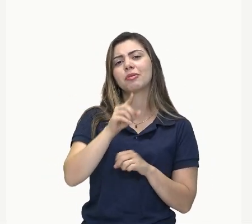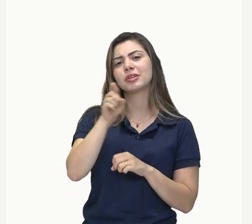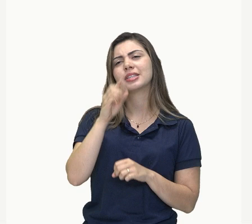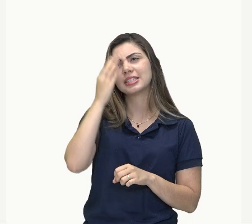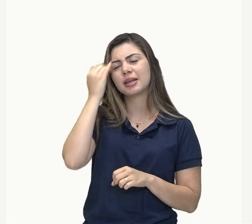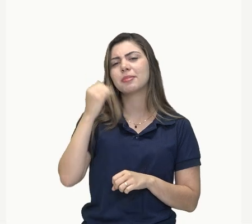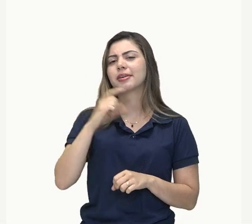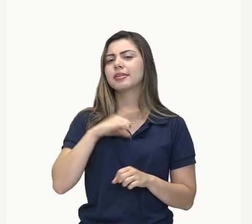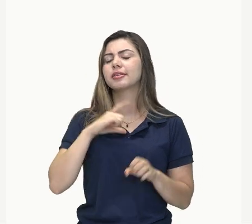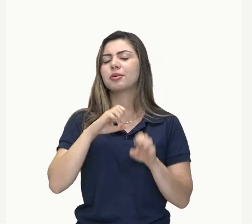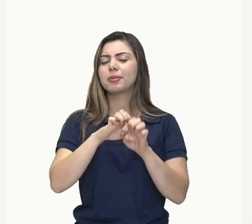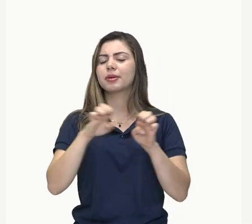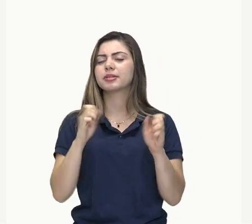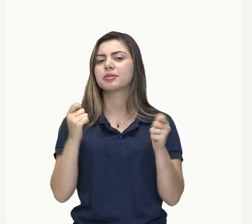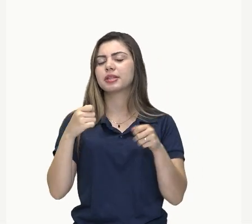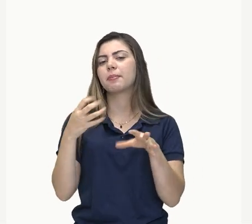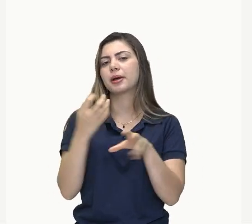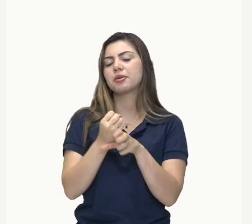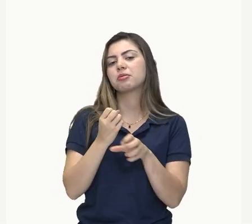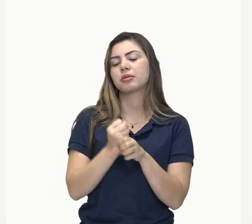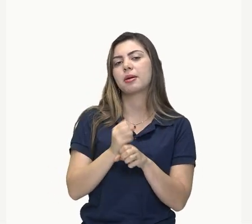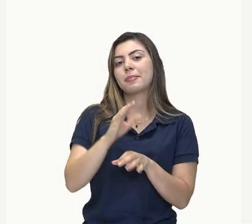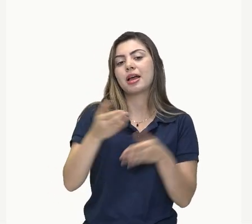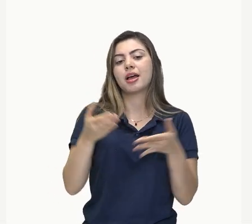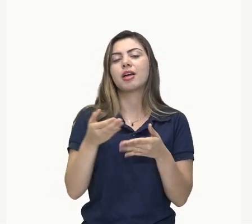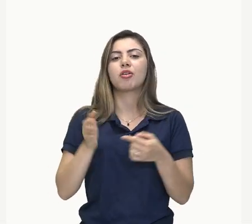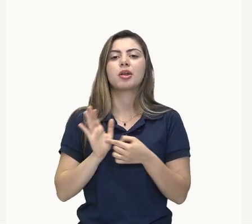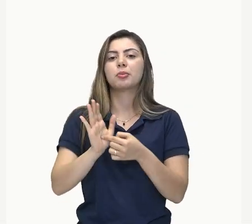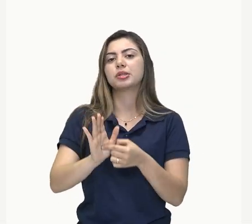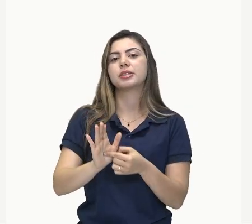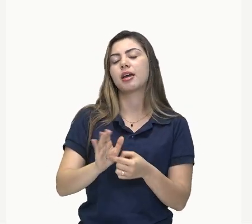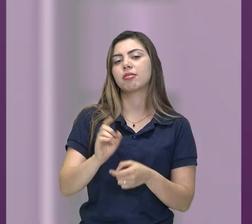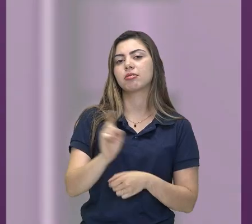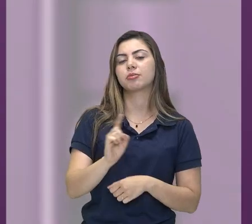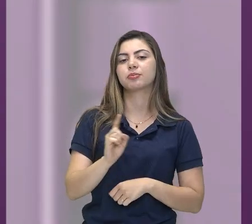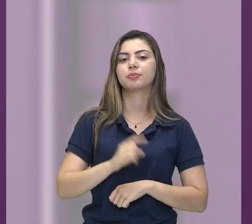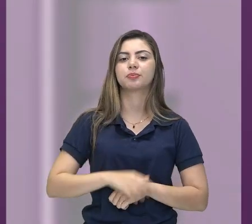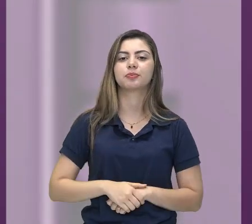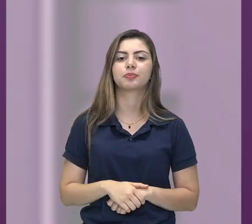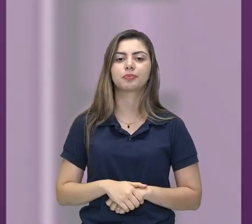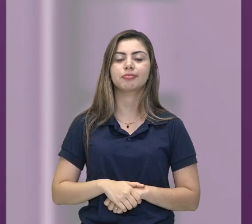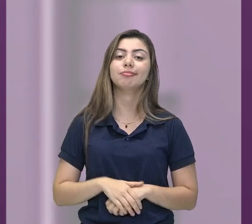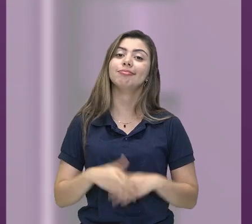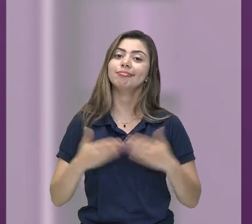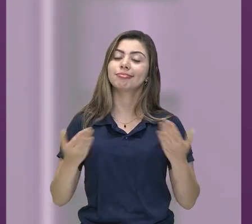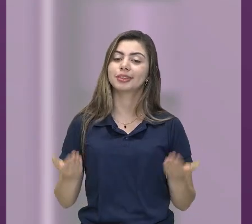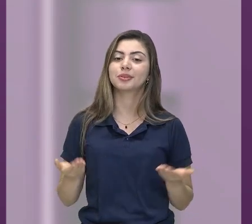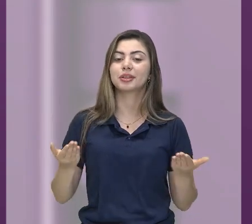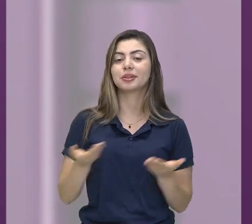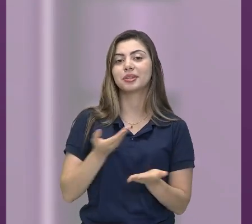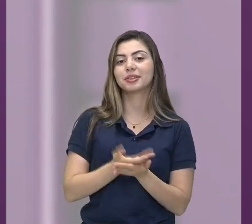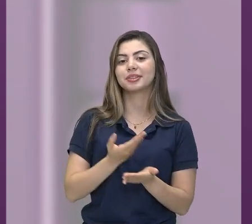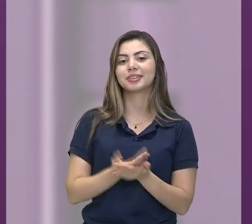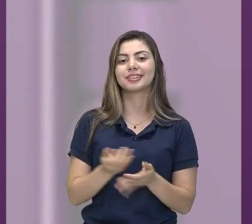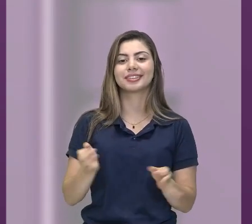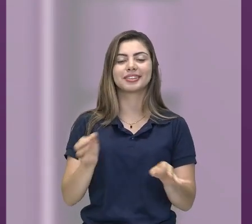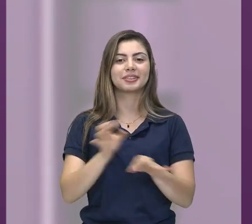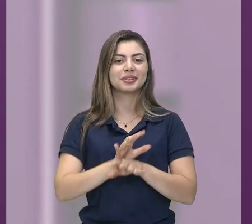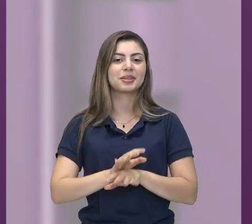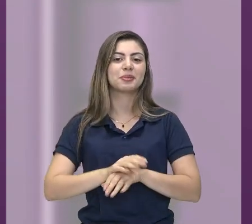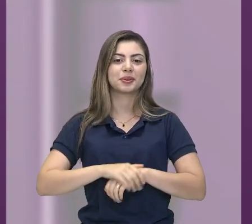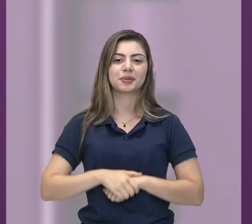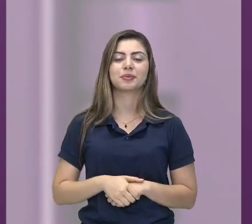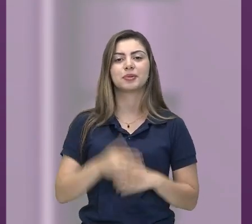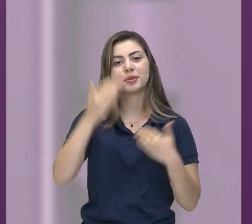conhecimento de causa, a gente não vai partir aqui para a sua prática, tá bom? E é isso, chegamos ao final de mais uma